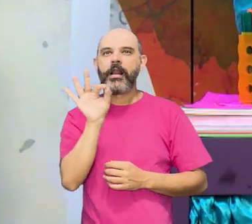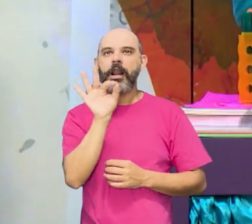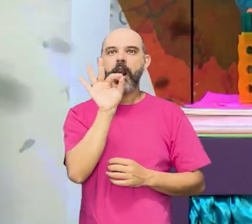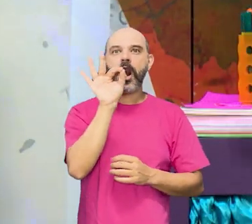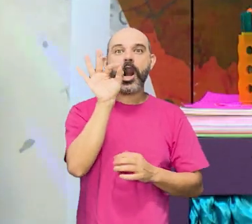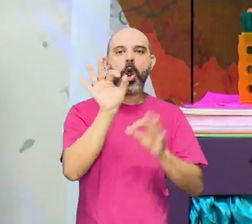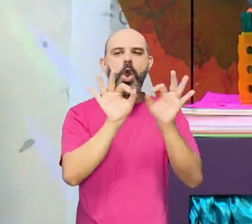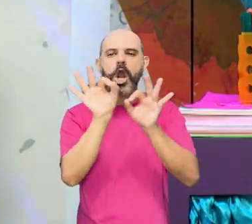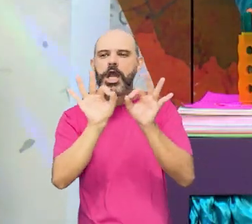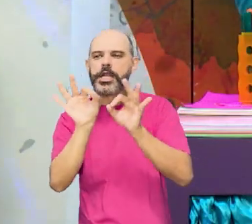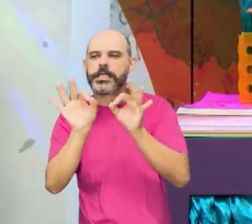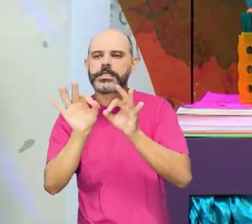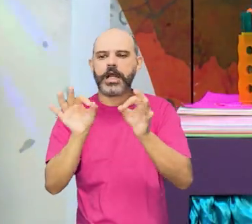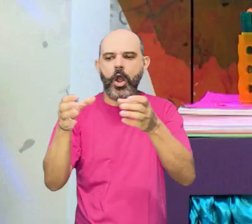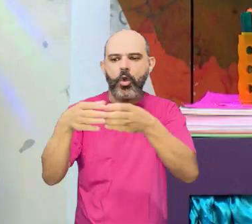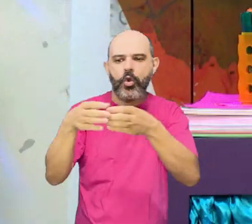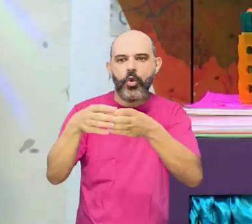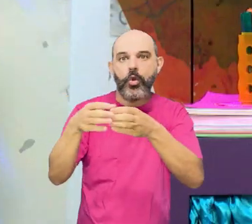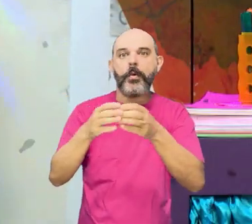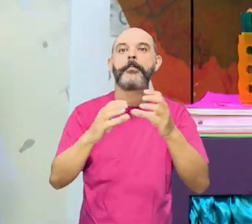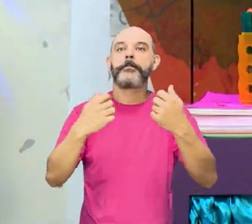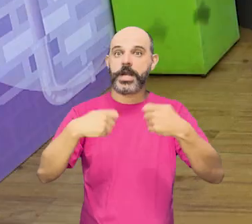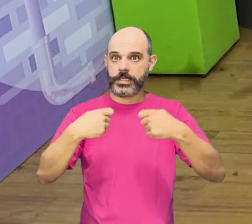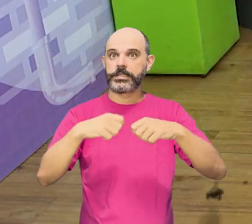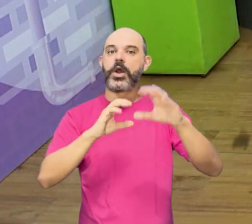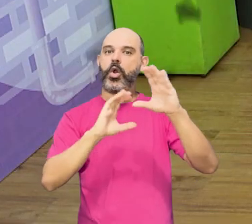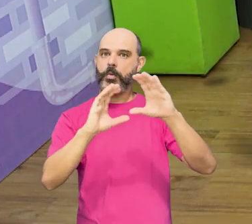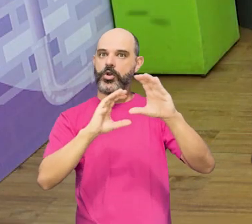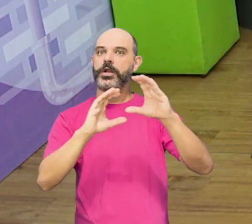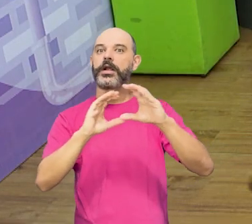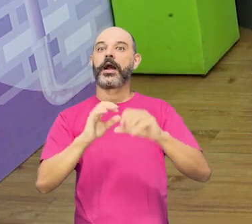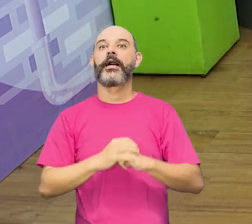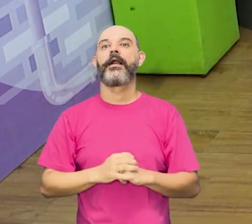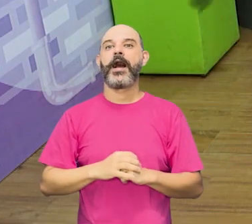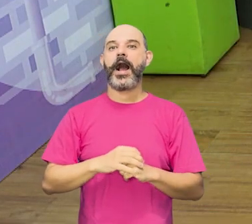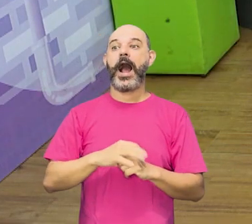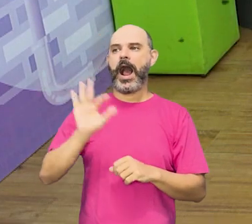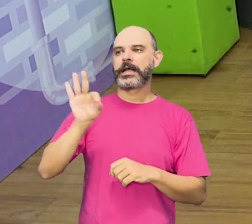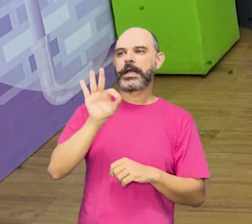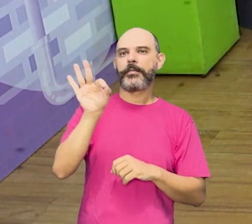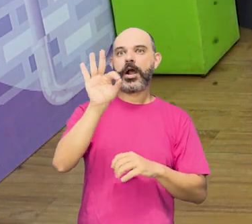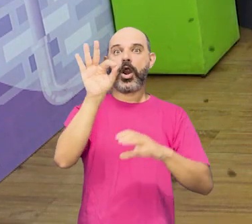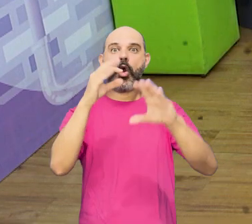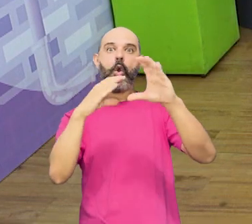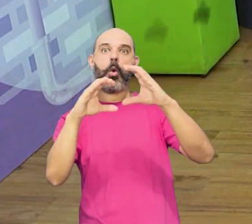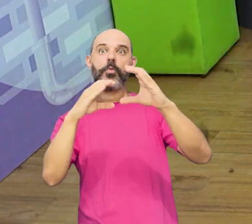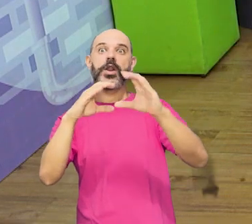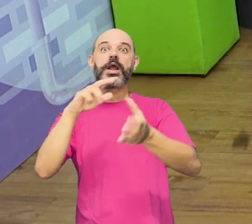Abelhas. Organizar colmeias requer muita comunicação. E as abelhas comunicam através da dança.